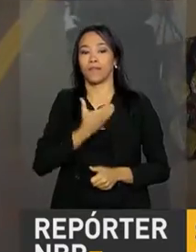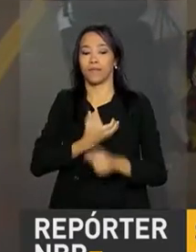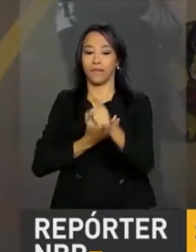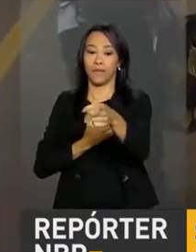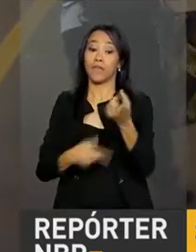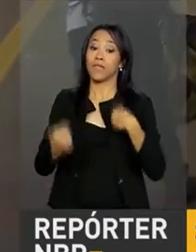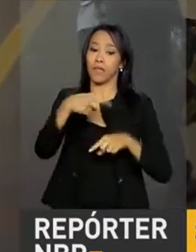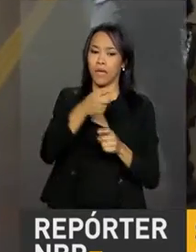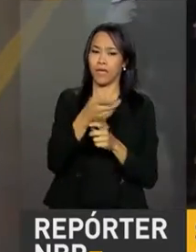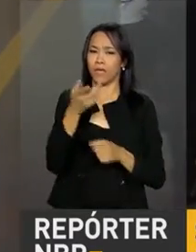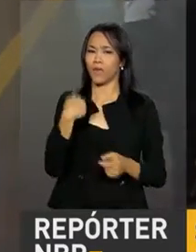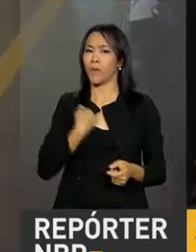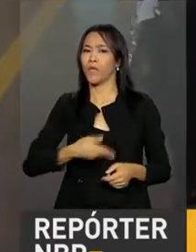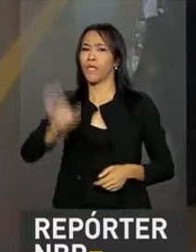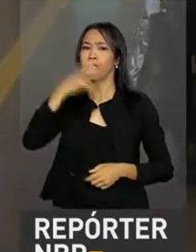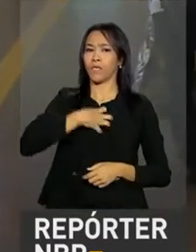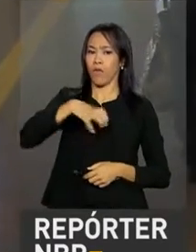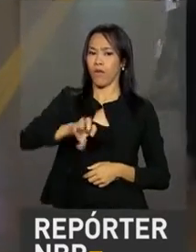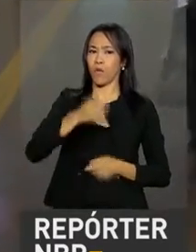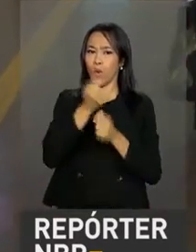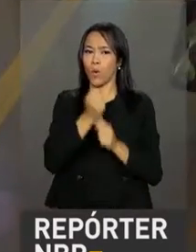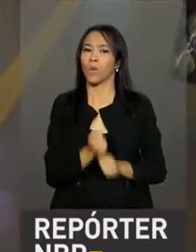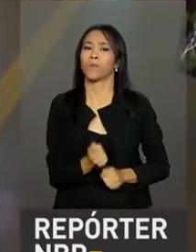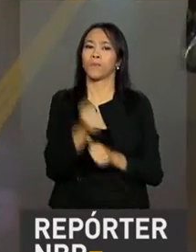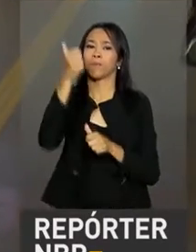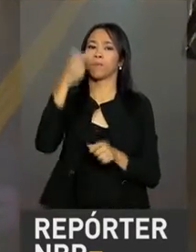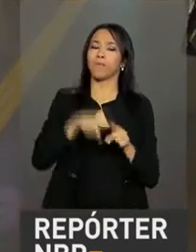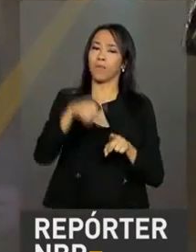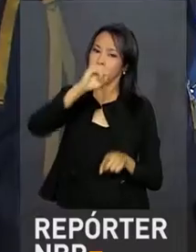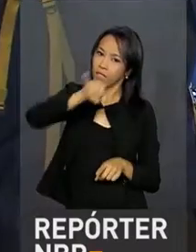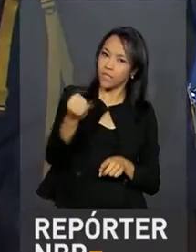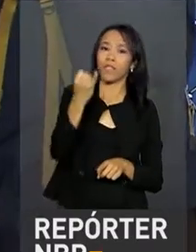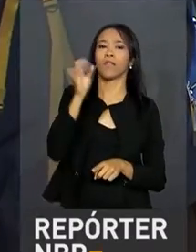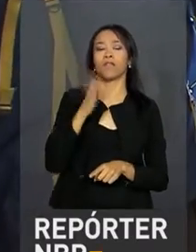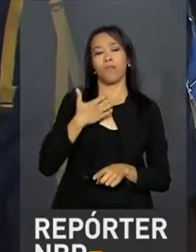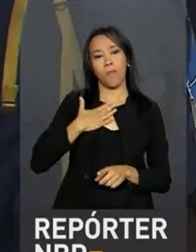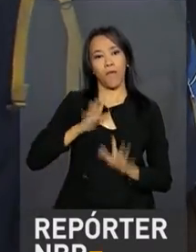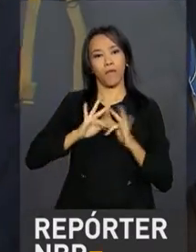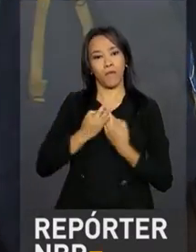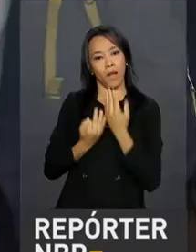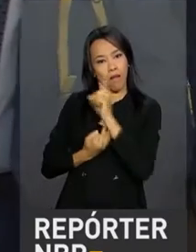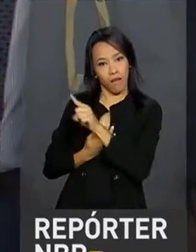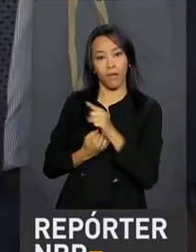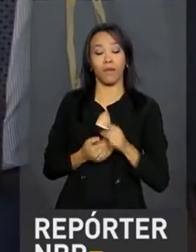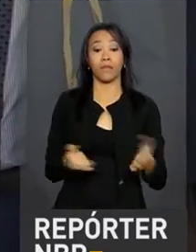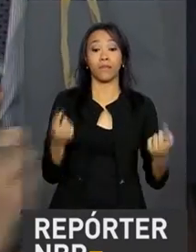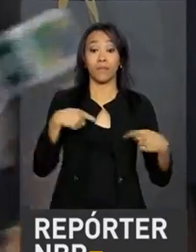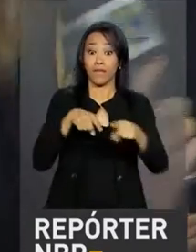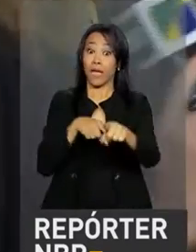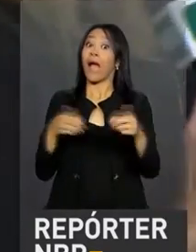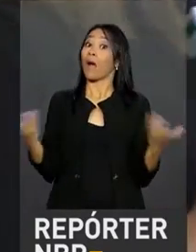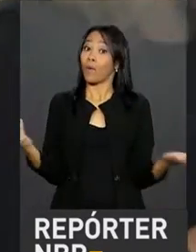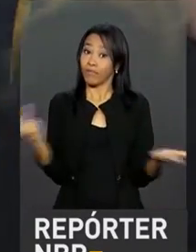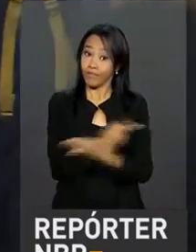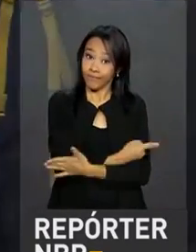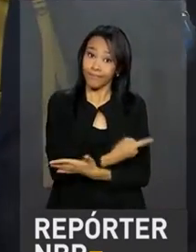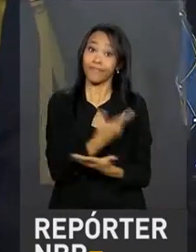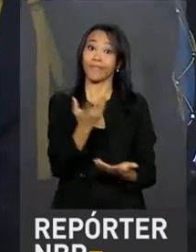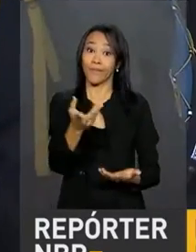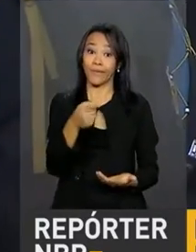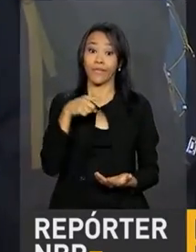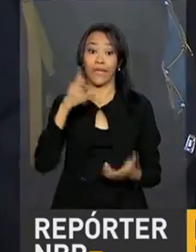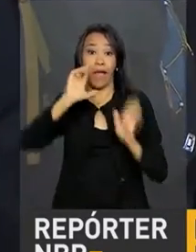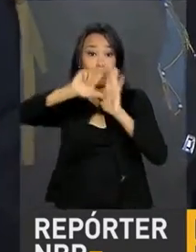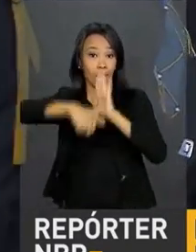reveillon as festas ea metade de janeiro lá com minha família mas junto com as viagens de férias podem surgir contratempos como